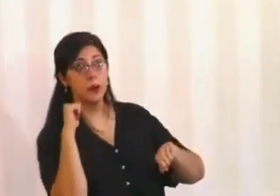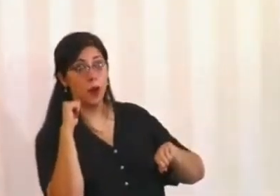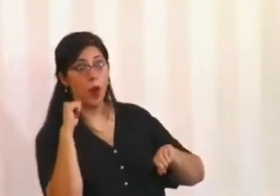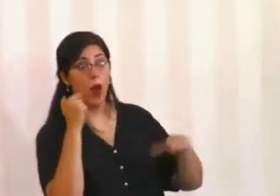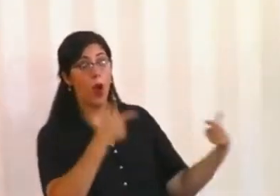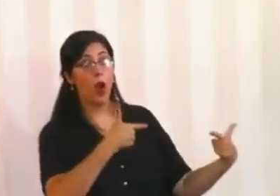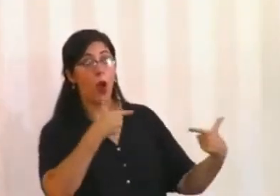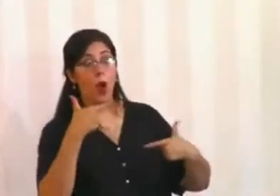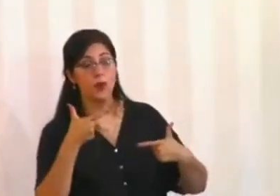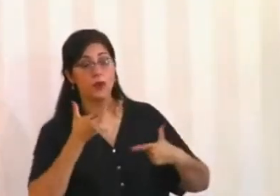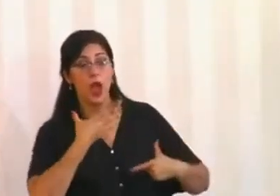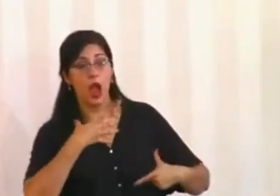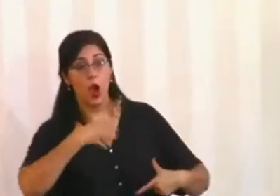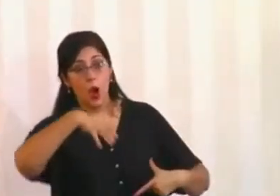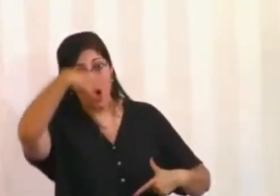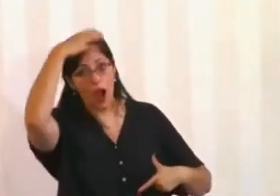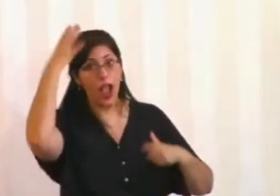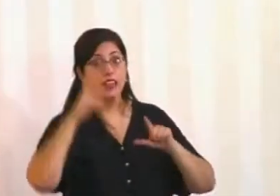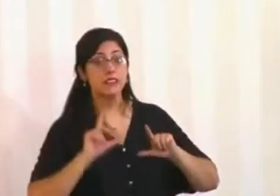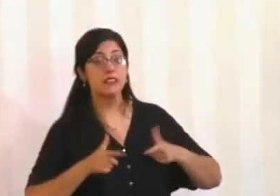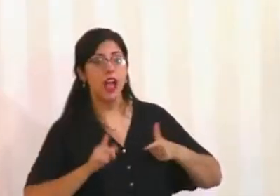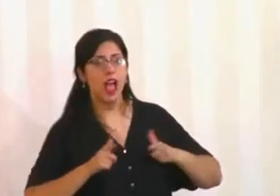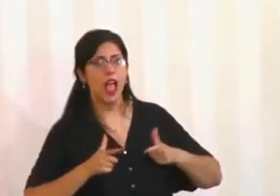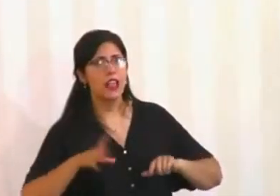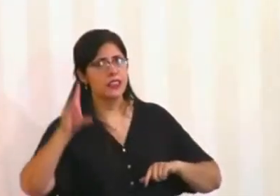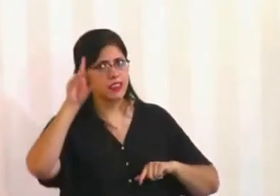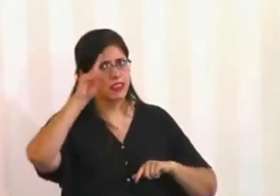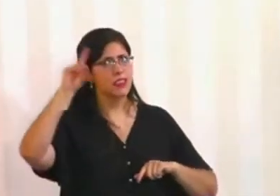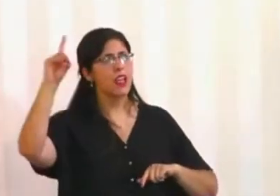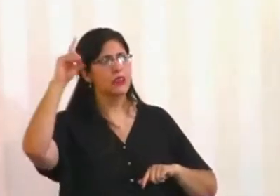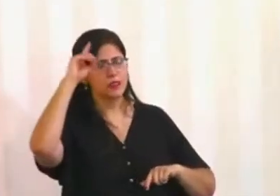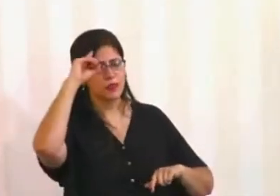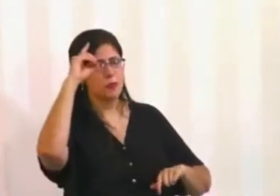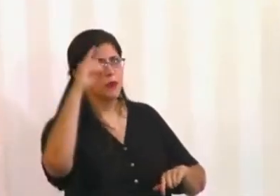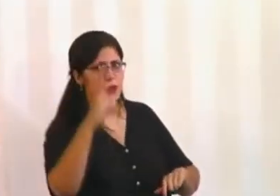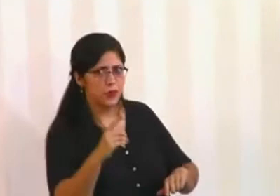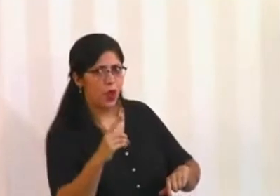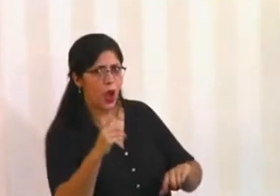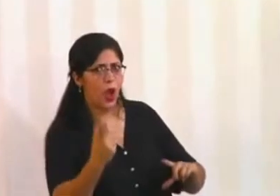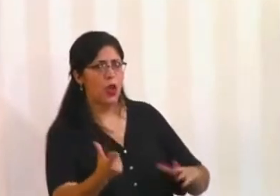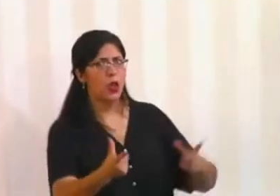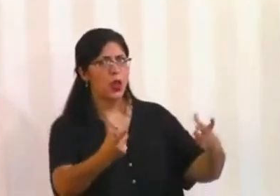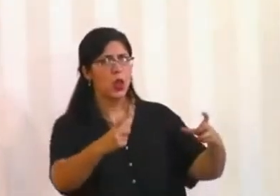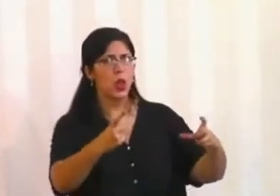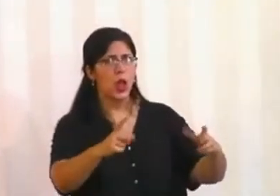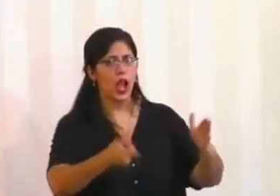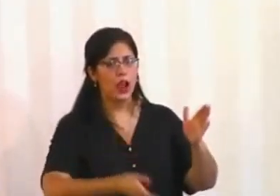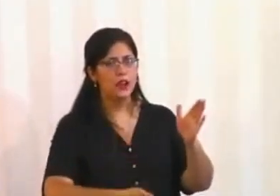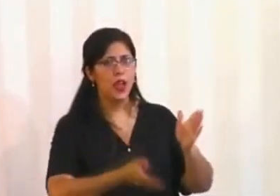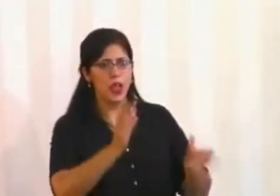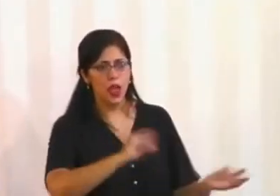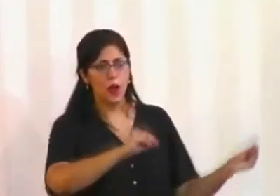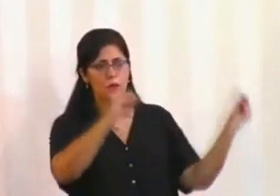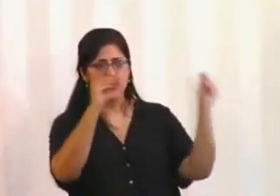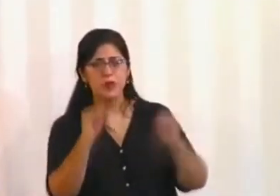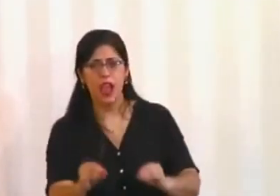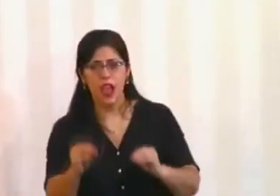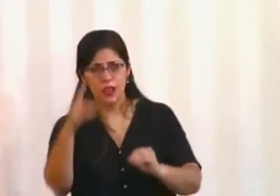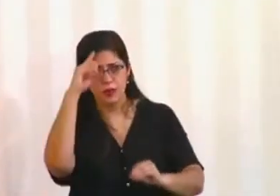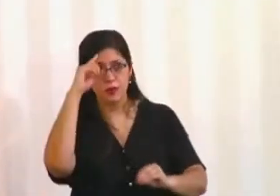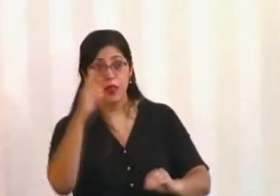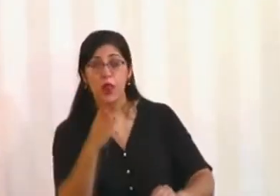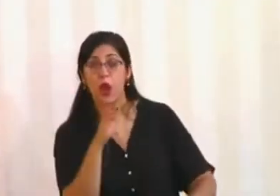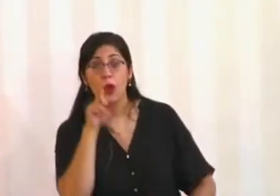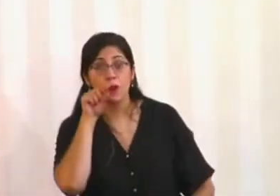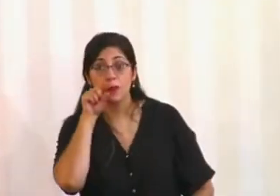Acabe, o meu Deus que me mandou para Sarepta, o meu Deus que fez eu ir primeiro para Querite, a fonte secou, o meu Deus que mandou os